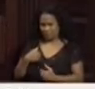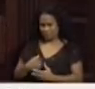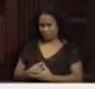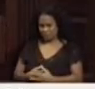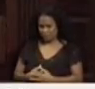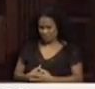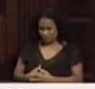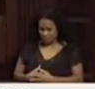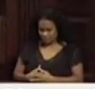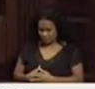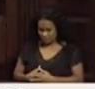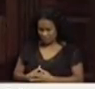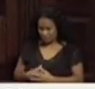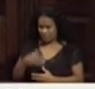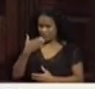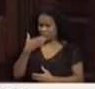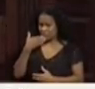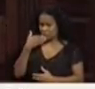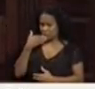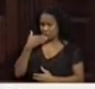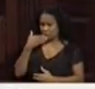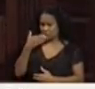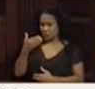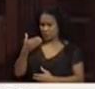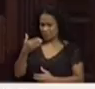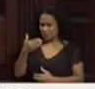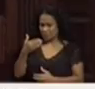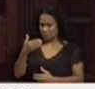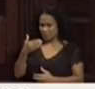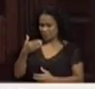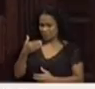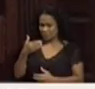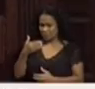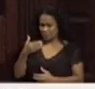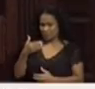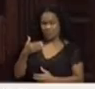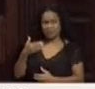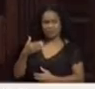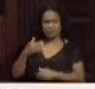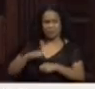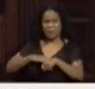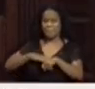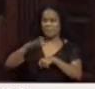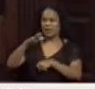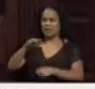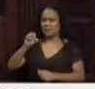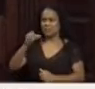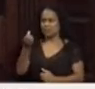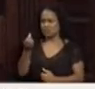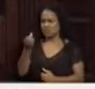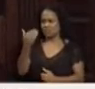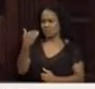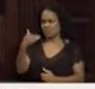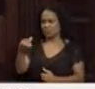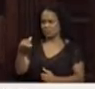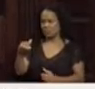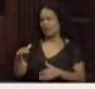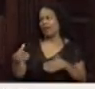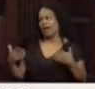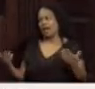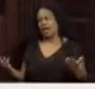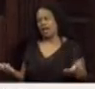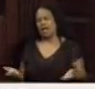mas várias vezes eu fui impedido, né, de falar além das 18h30. Então, eu gostaria de solicitar... Ah, mas isso é um procedimento